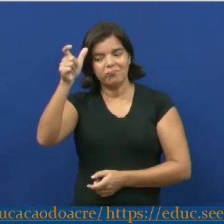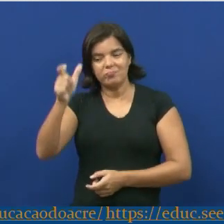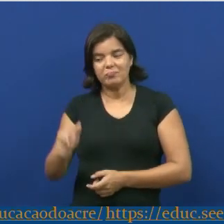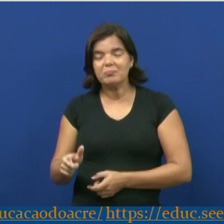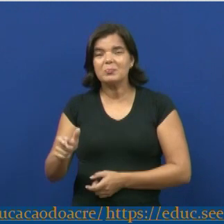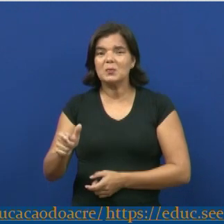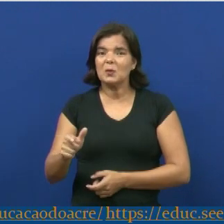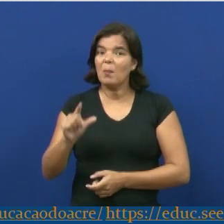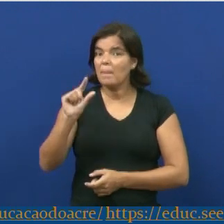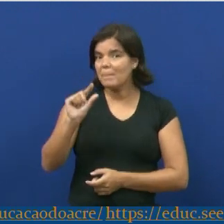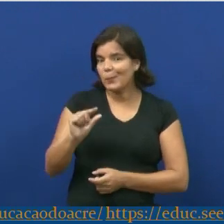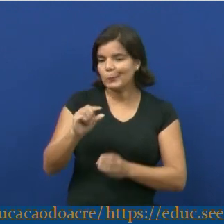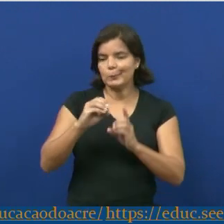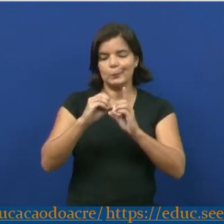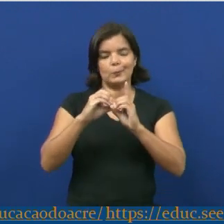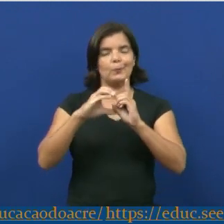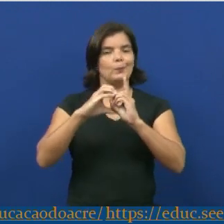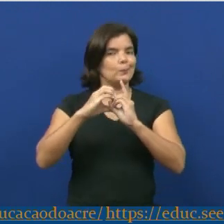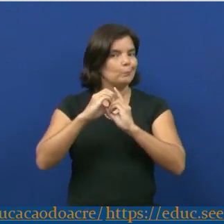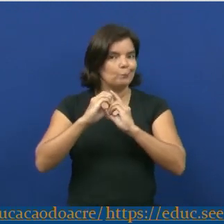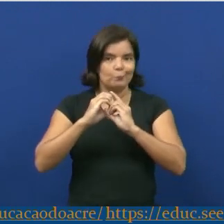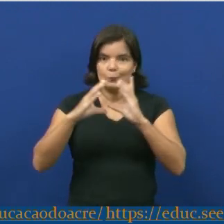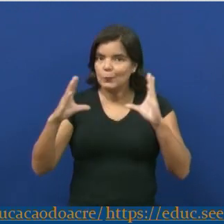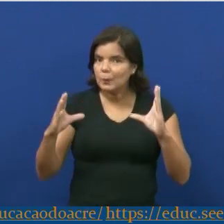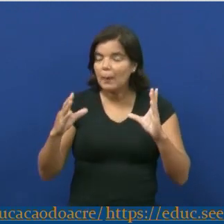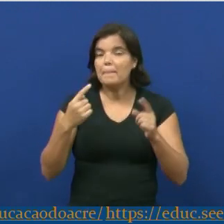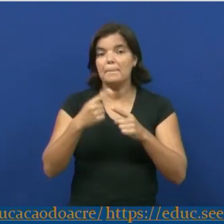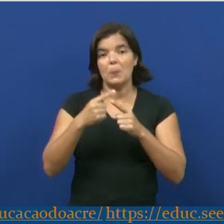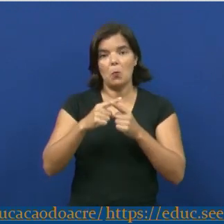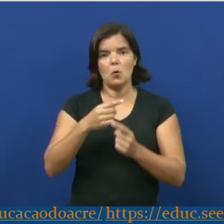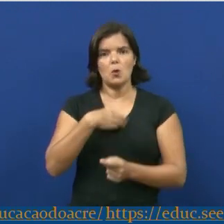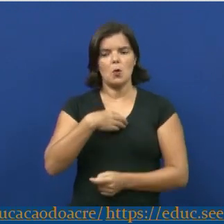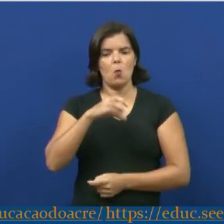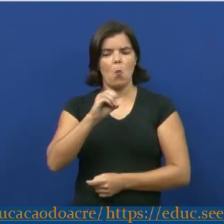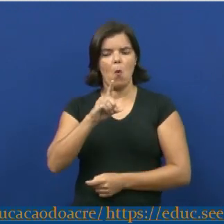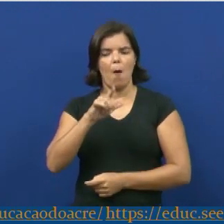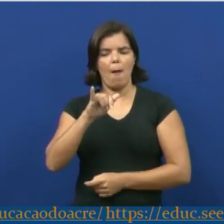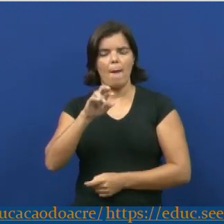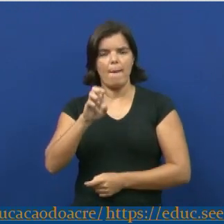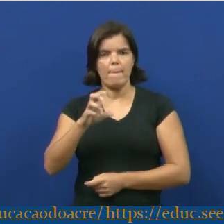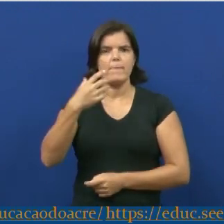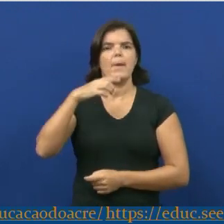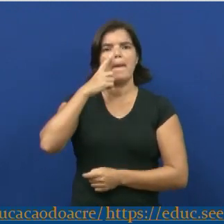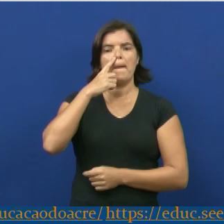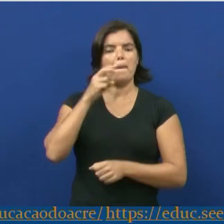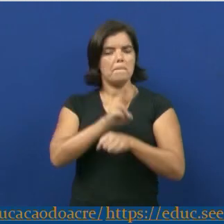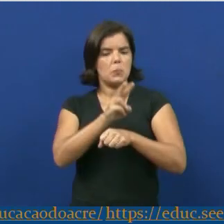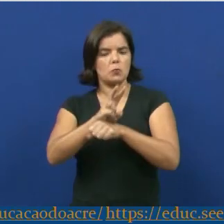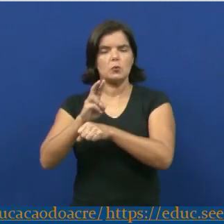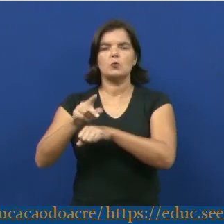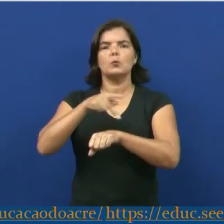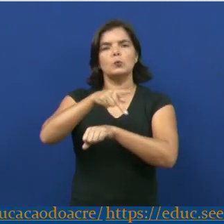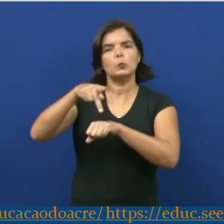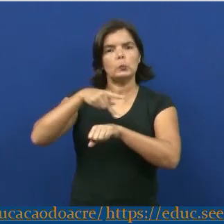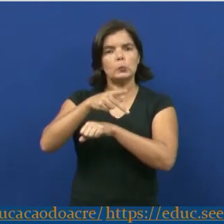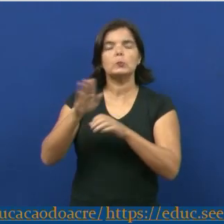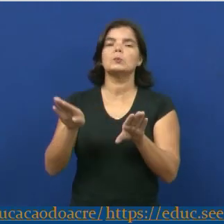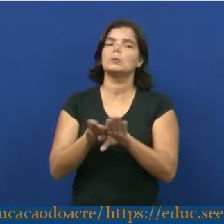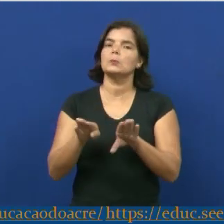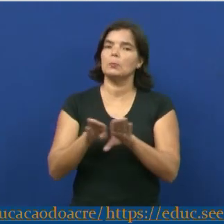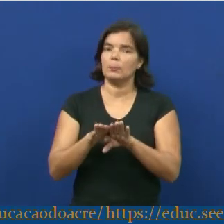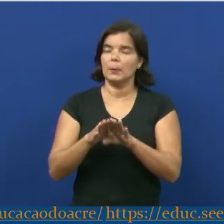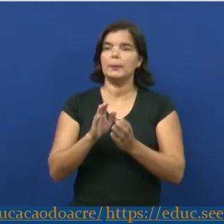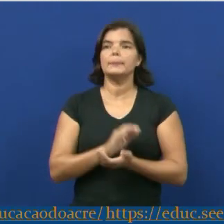lado pouco democrático. Porque o Oliver, ele se autotitula, Lorde Protetor da Inglaterra e, consequentemente,